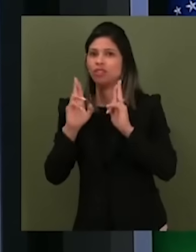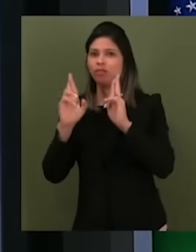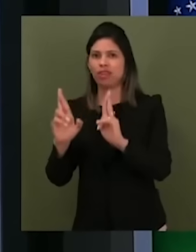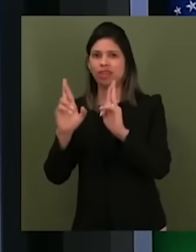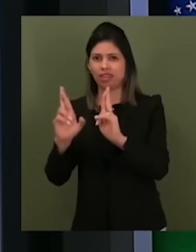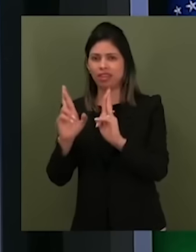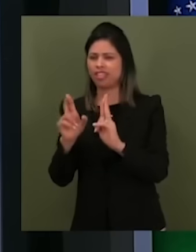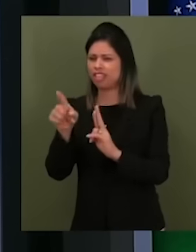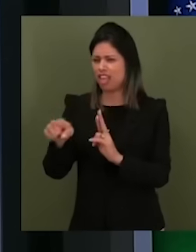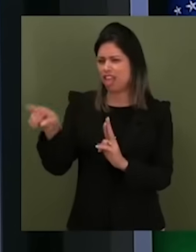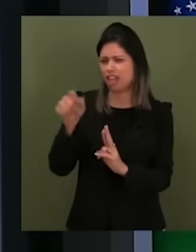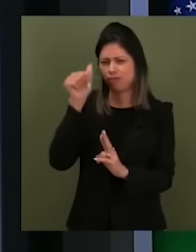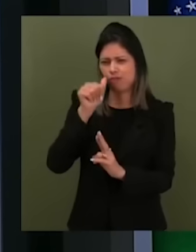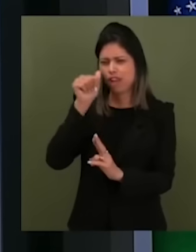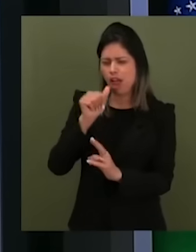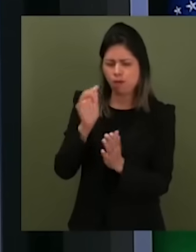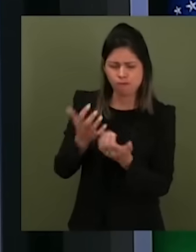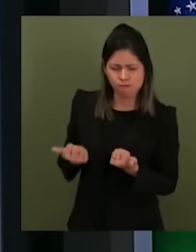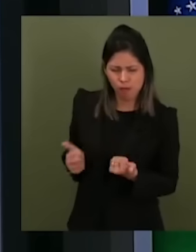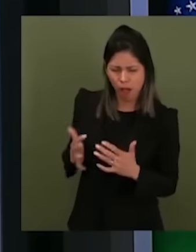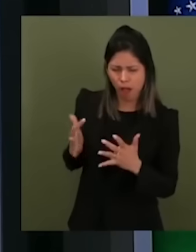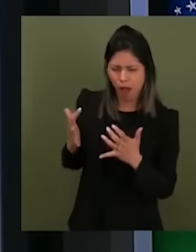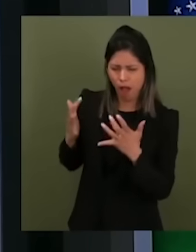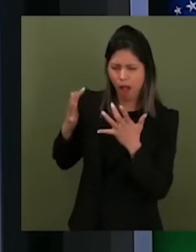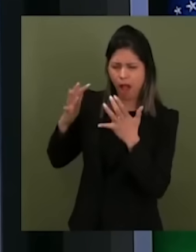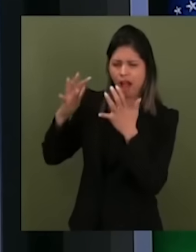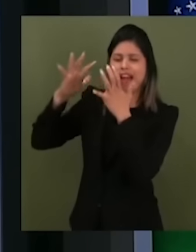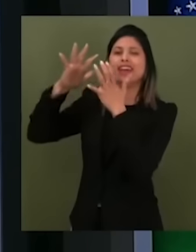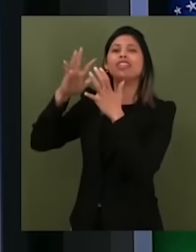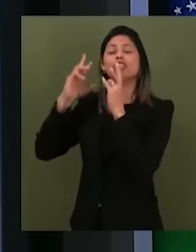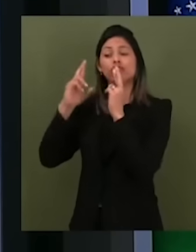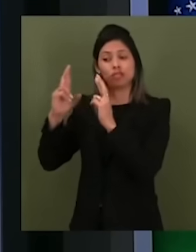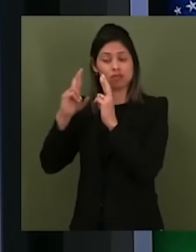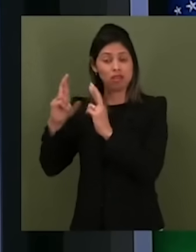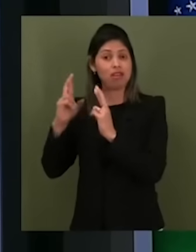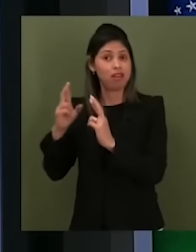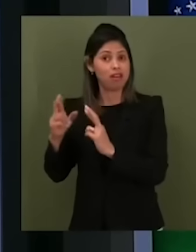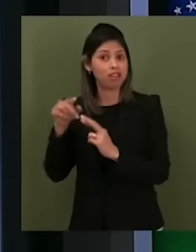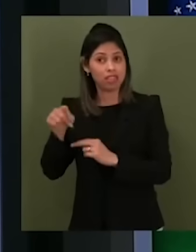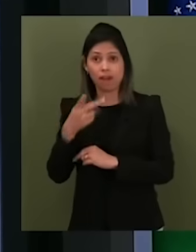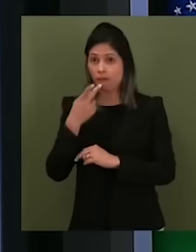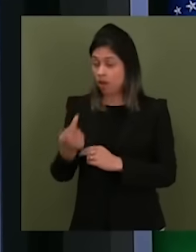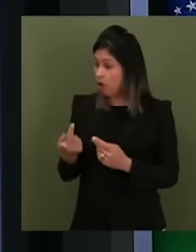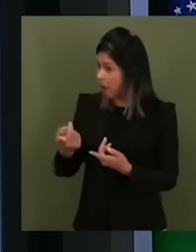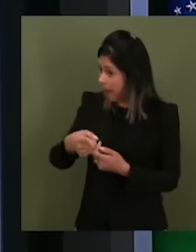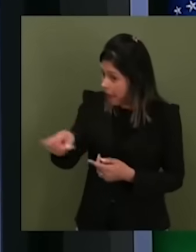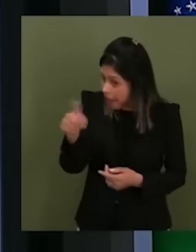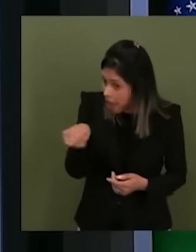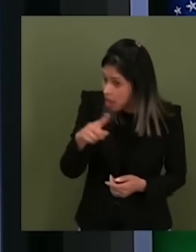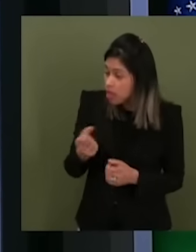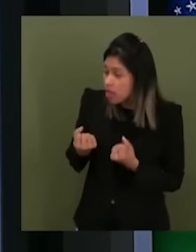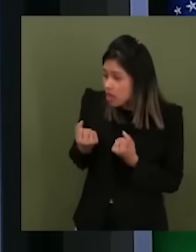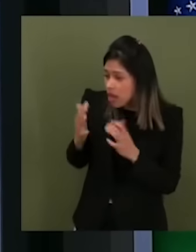E as palmas que elas bateram foi por conta da esperança. Quando diz que foram aplaudidos, é como se dissesse assim, eles nos aplaudiram por